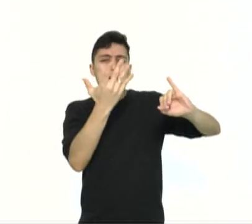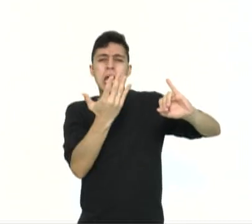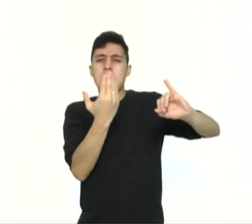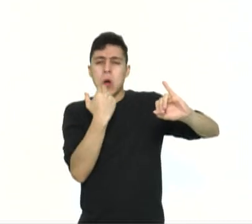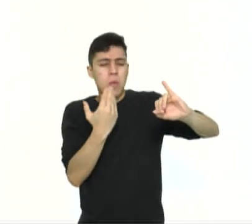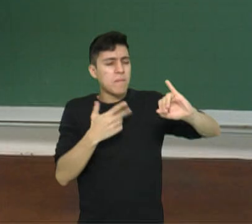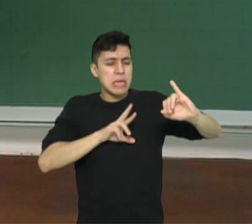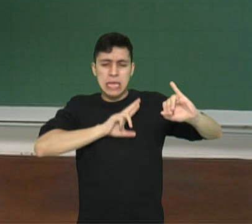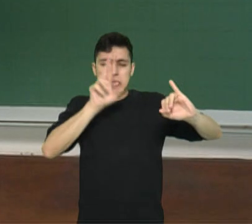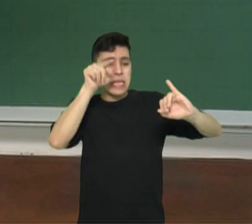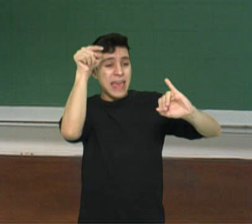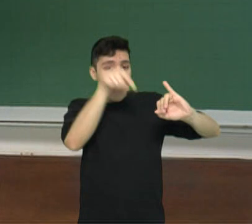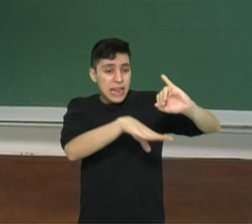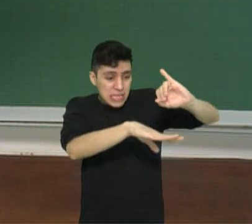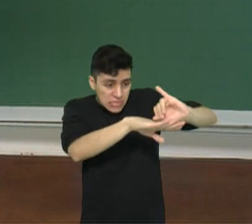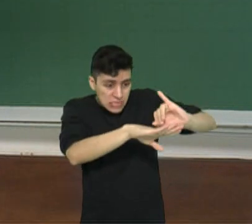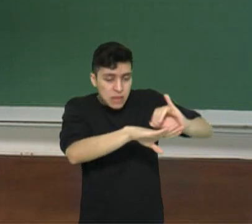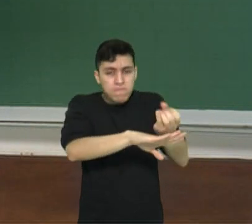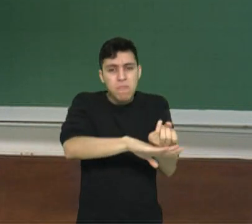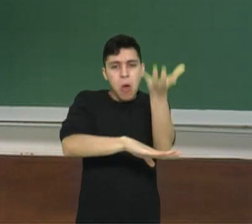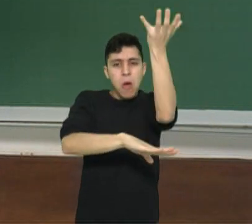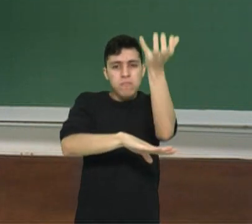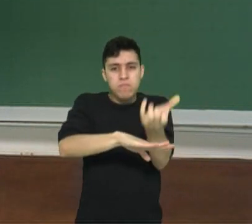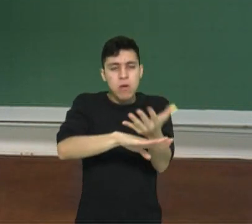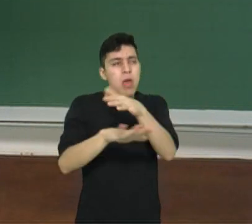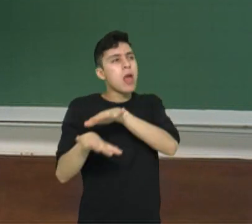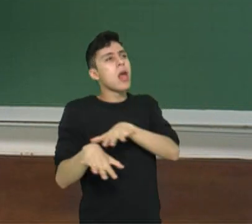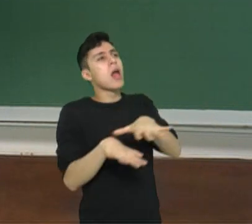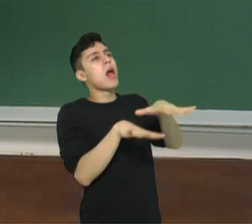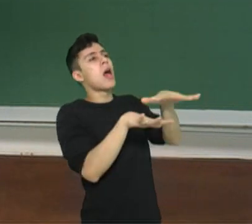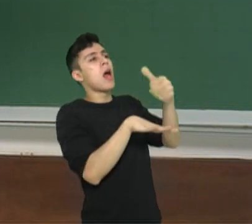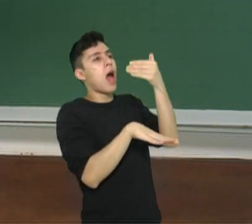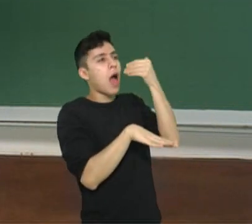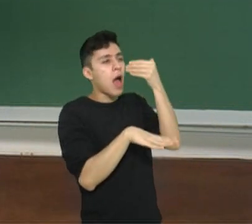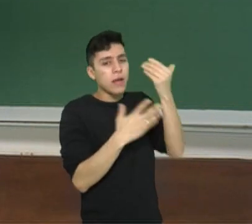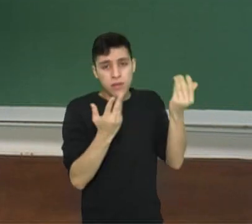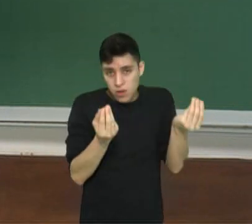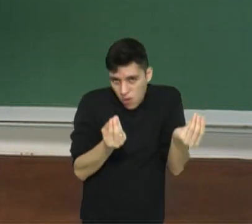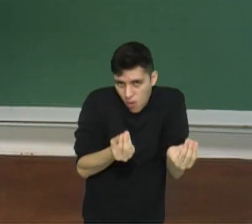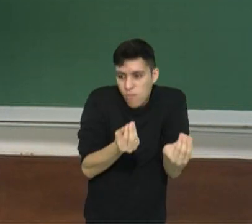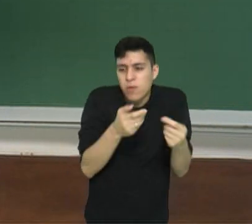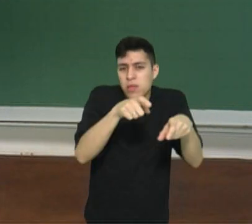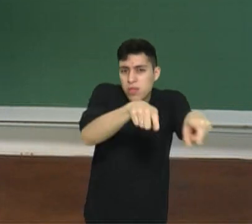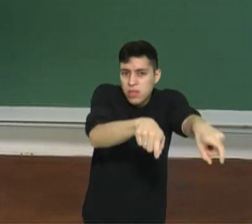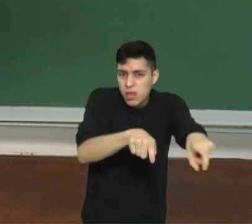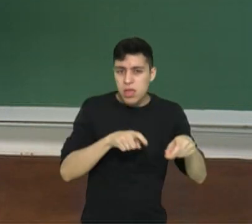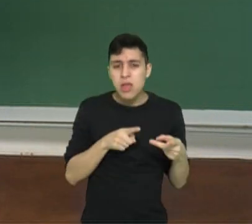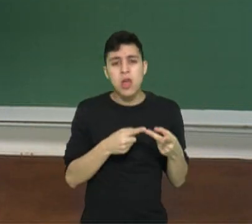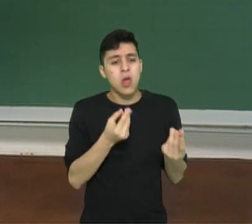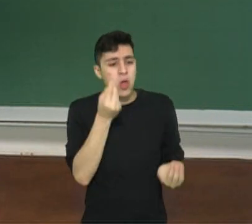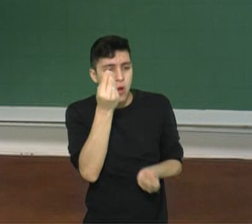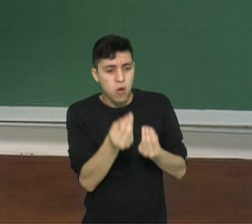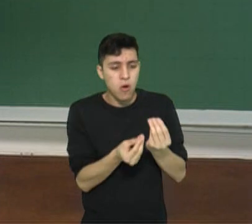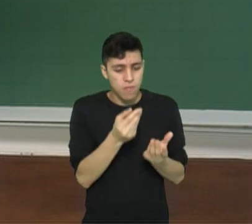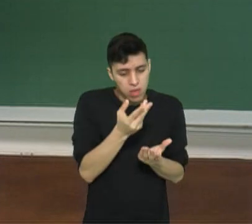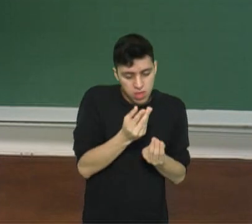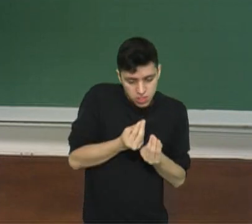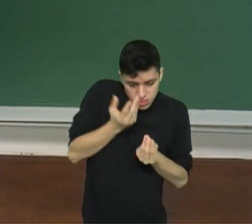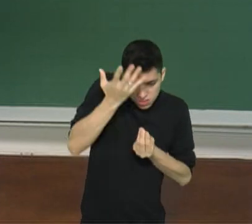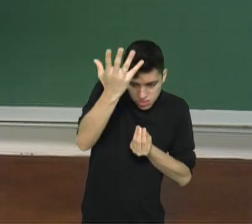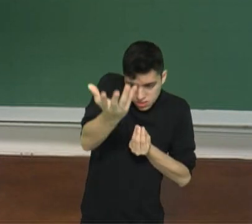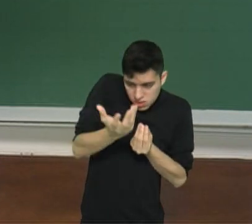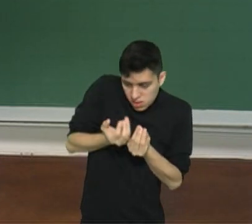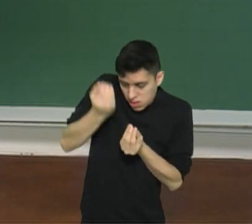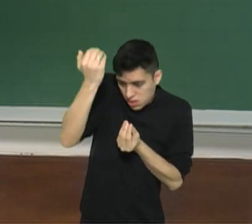da economia desses incas. Então, como eles produziam, como eles plantavam e como eles iam repassar